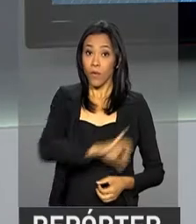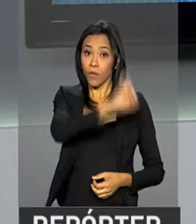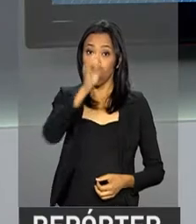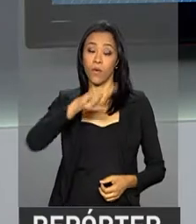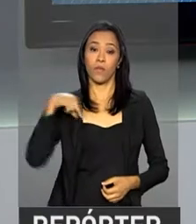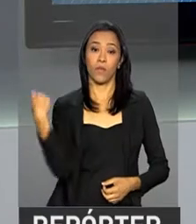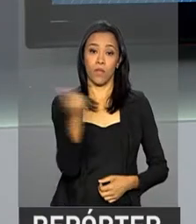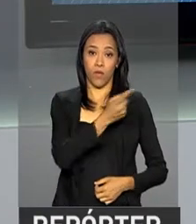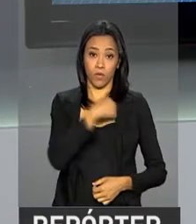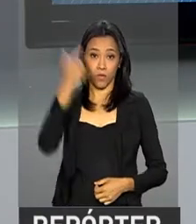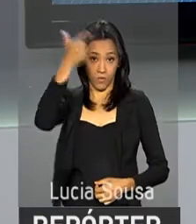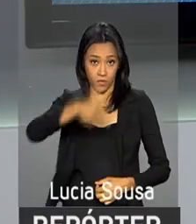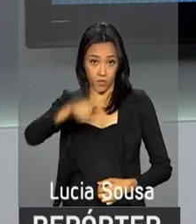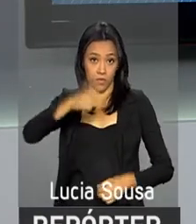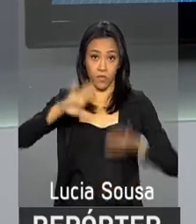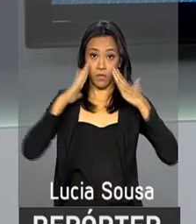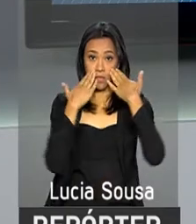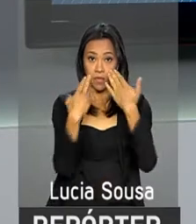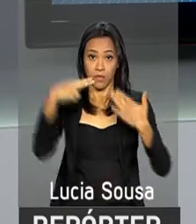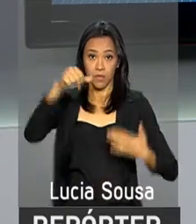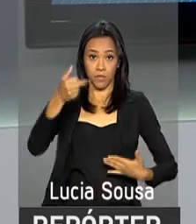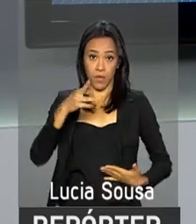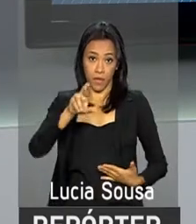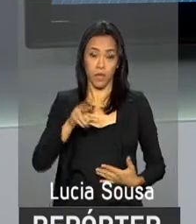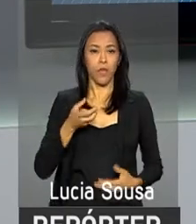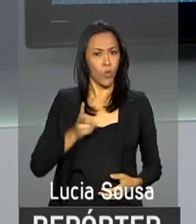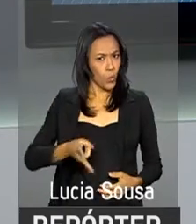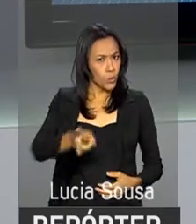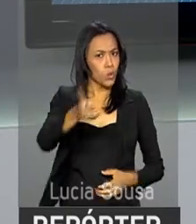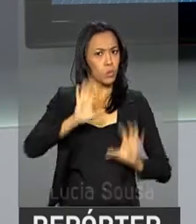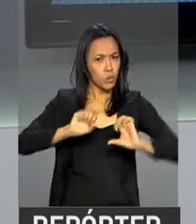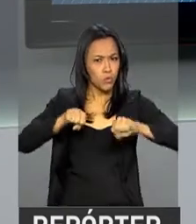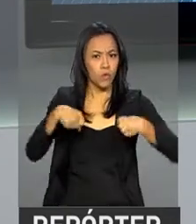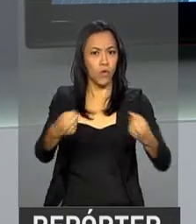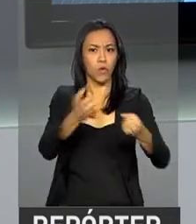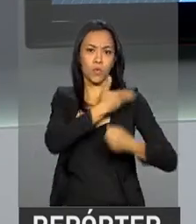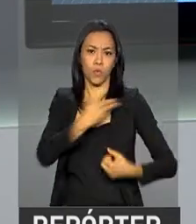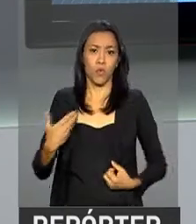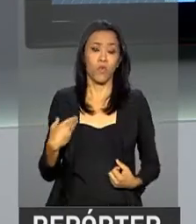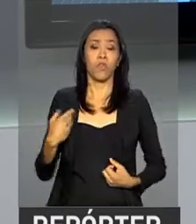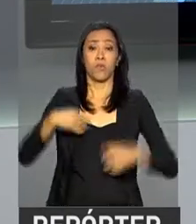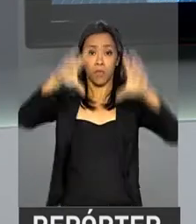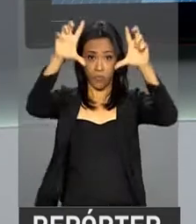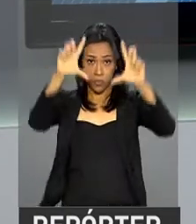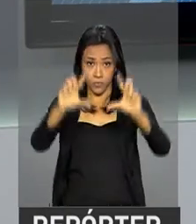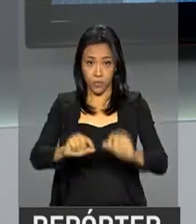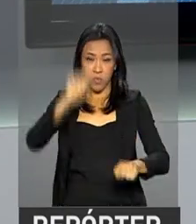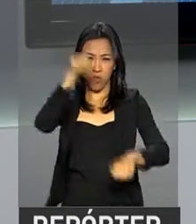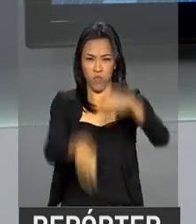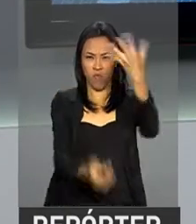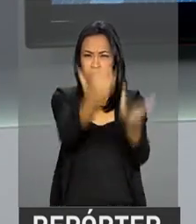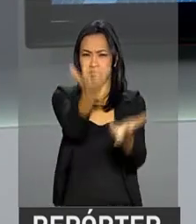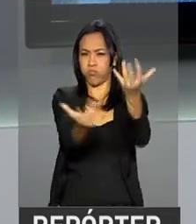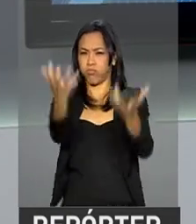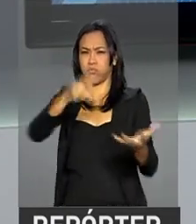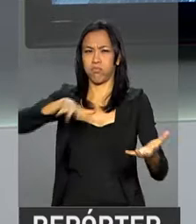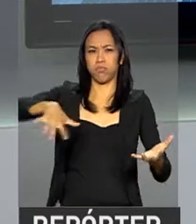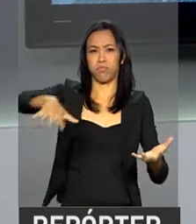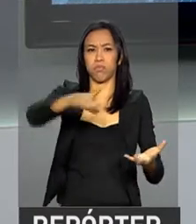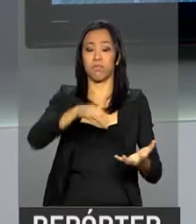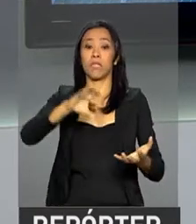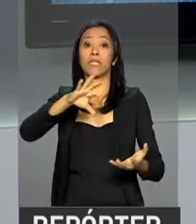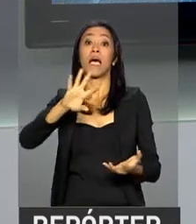Olá, voltamos com o repórter NBR. Continuam os esforços do governo para combater o incêndio que atinge o Parque Nacional da Chapada